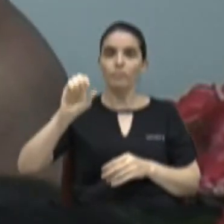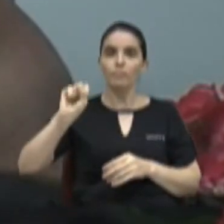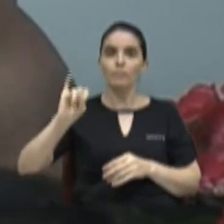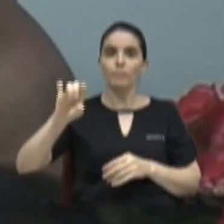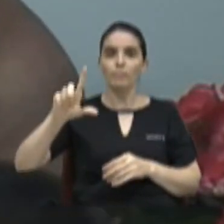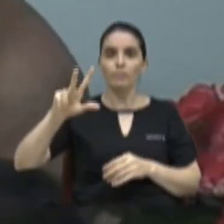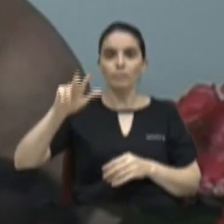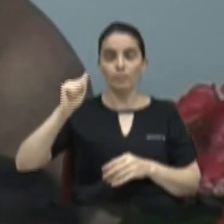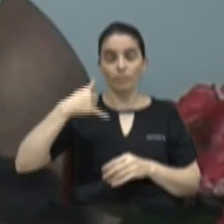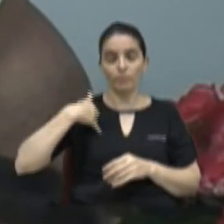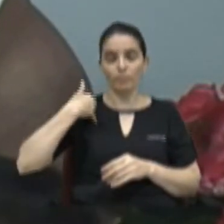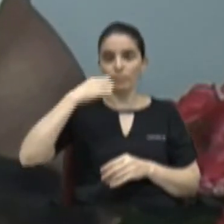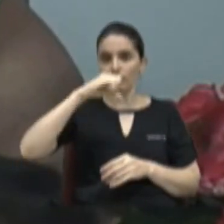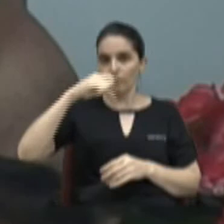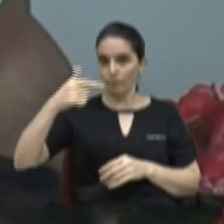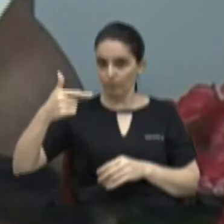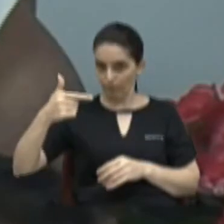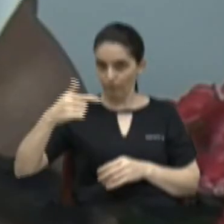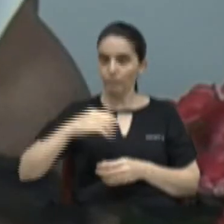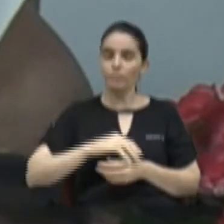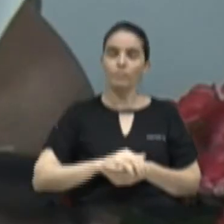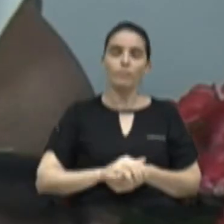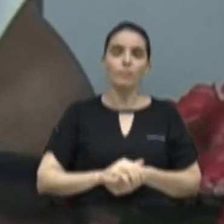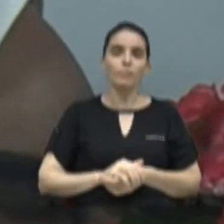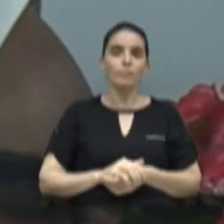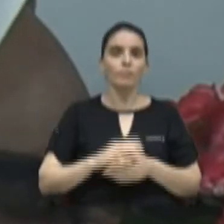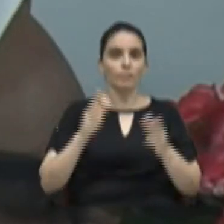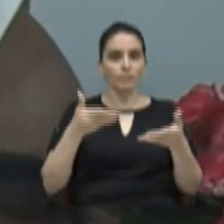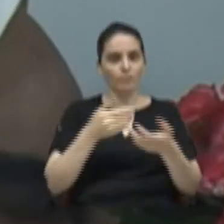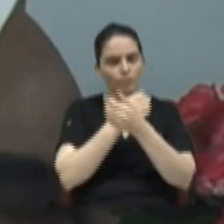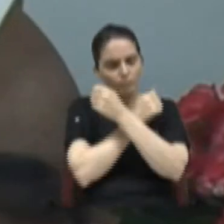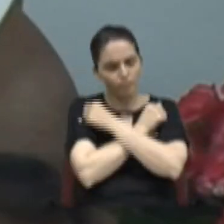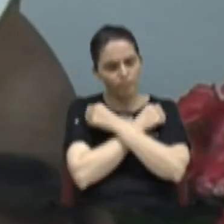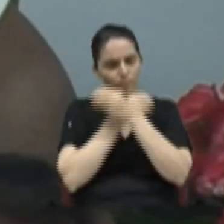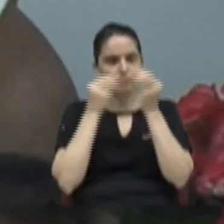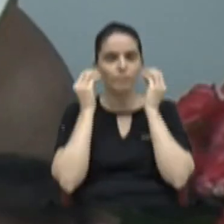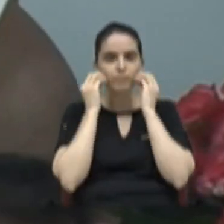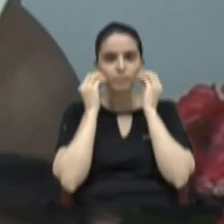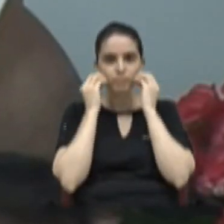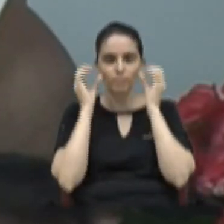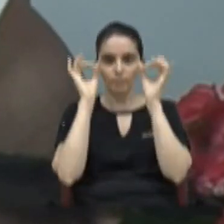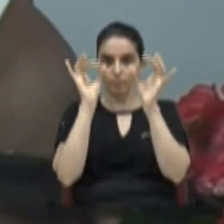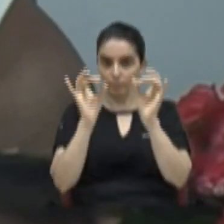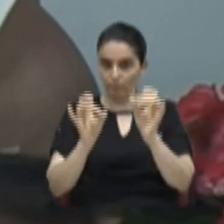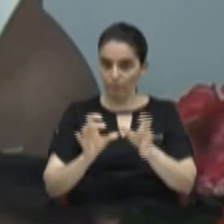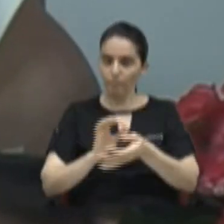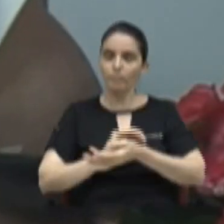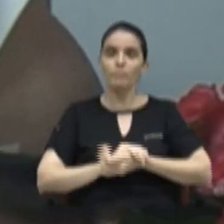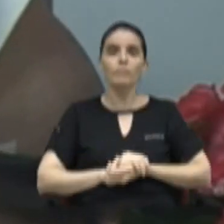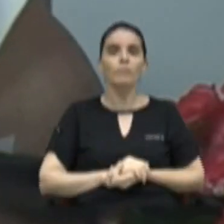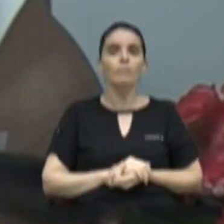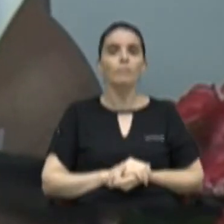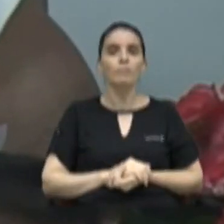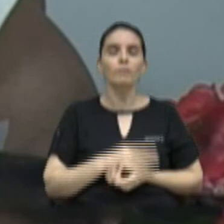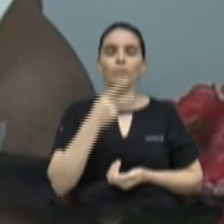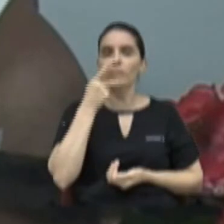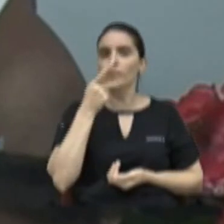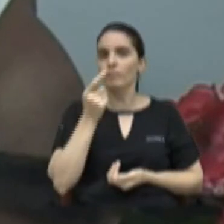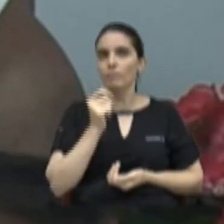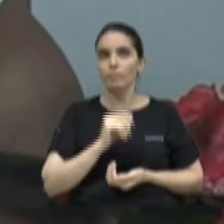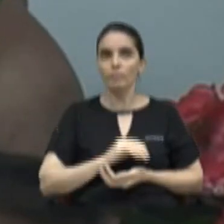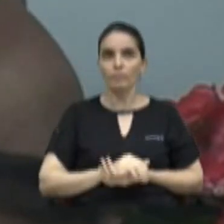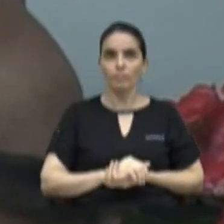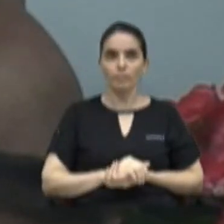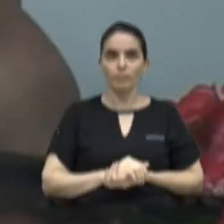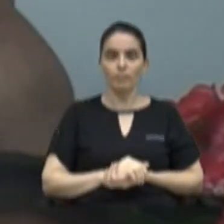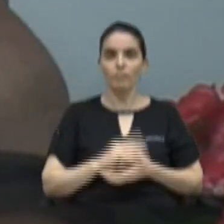tem 92 anos, né? Nessa data eu quero deixar um beijo especial para ela e dizer aqui de alguma coisa, deixar